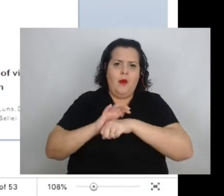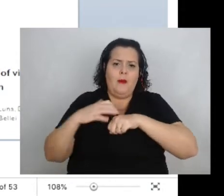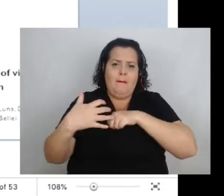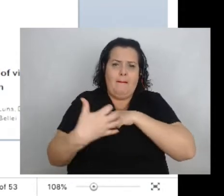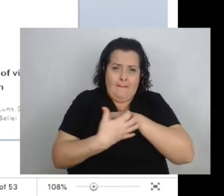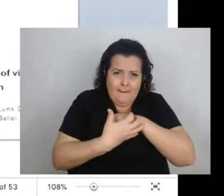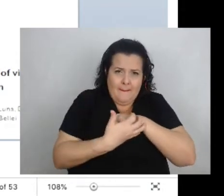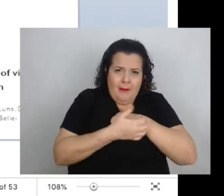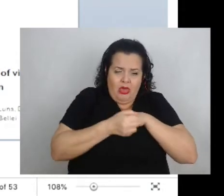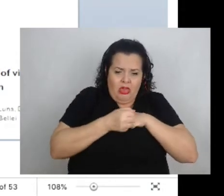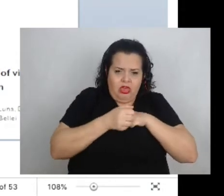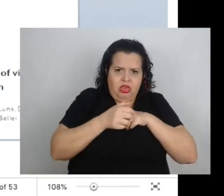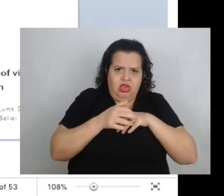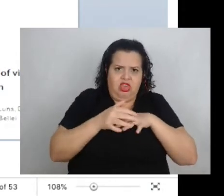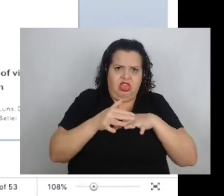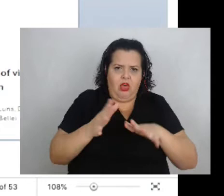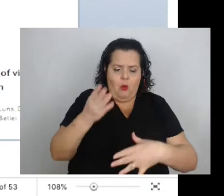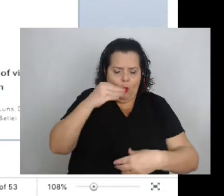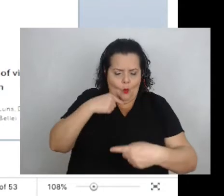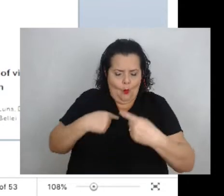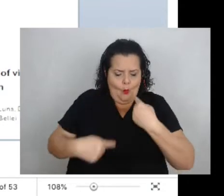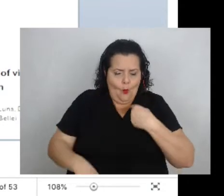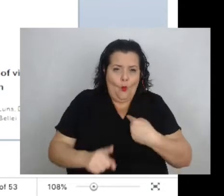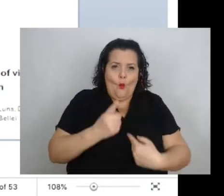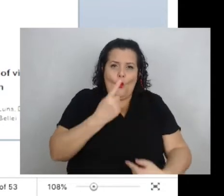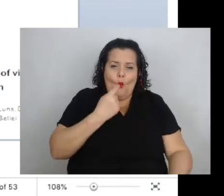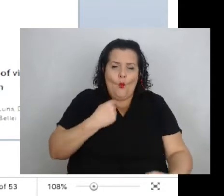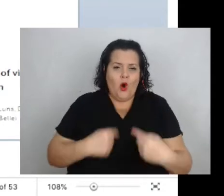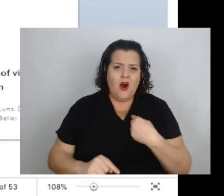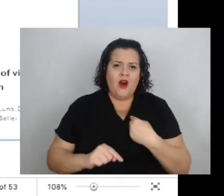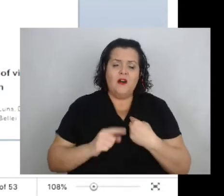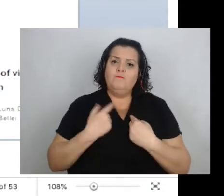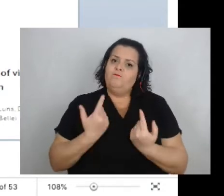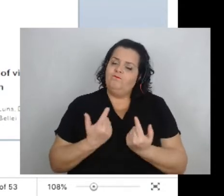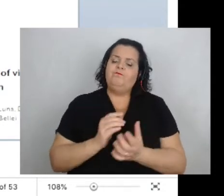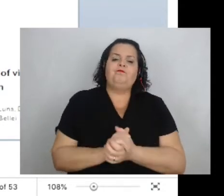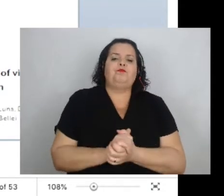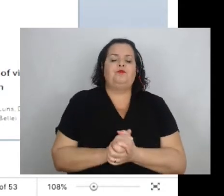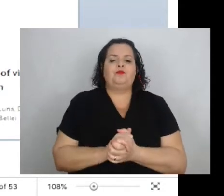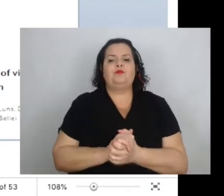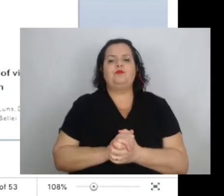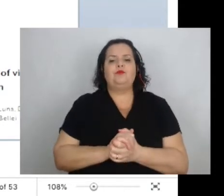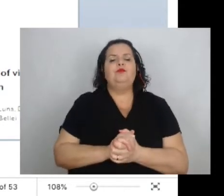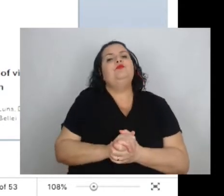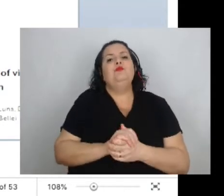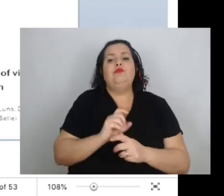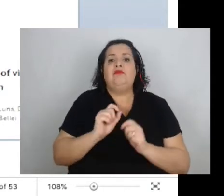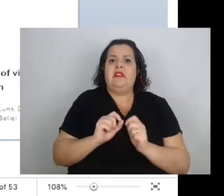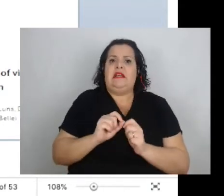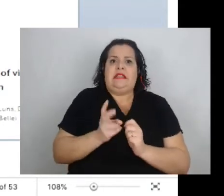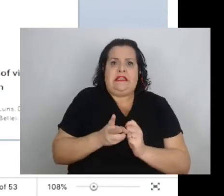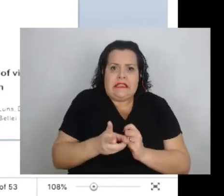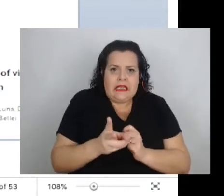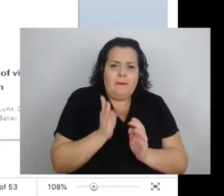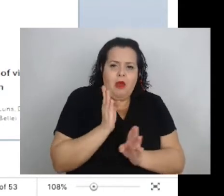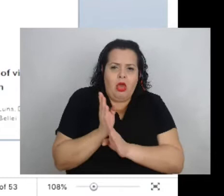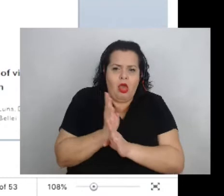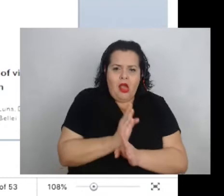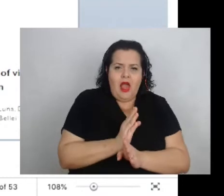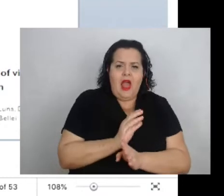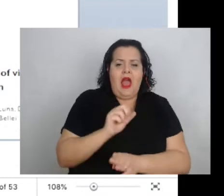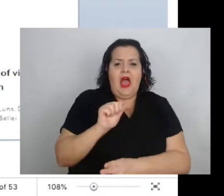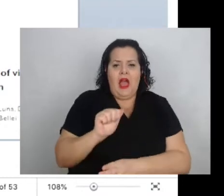paciente. Então, vejam, eu falei que, em geral, a gente não detecta a viremia nesses pacientes com